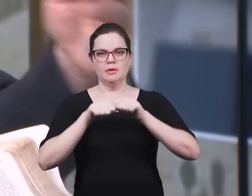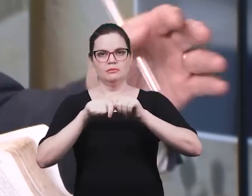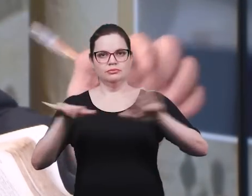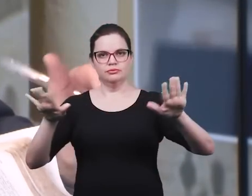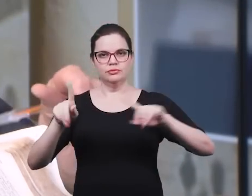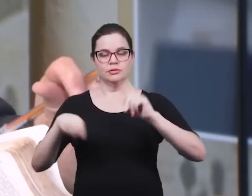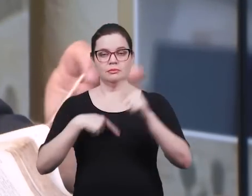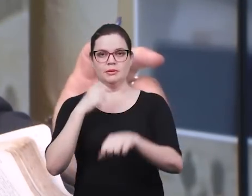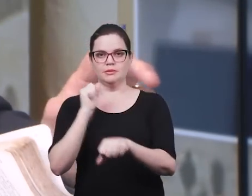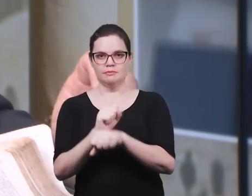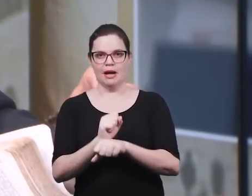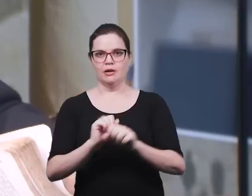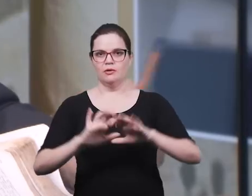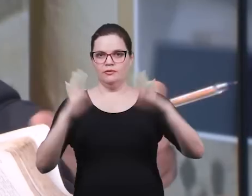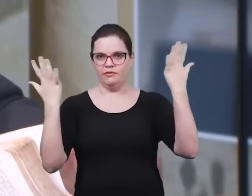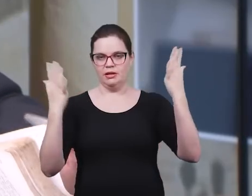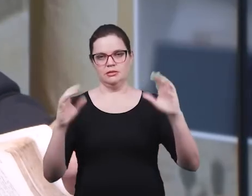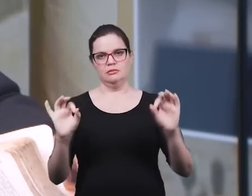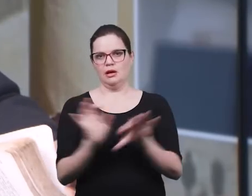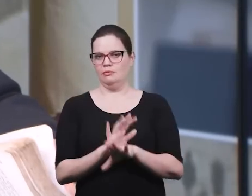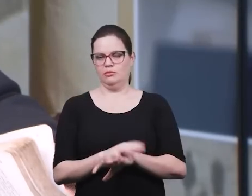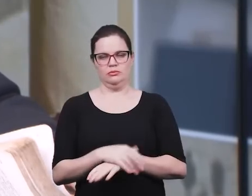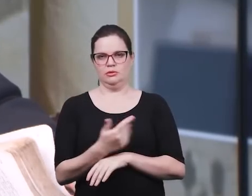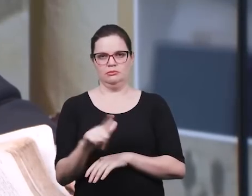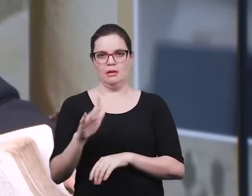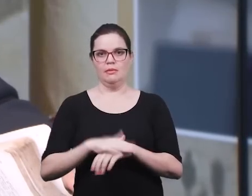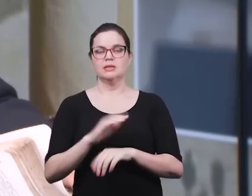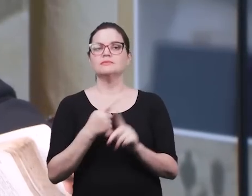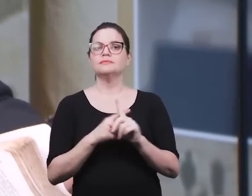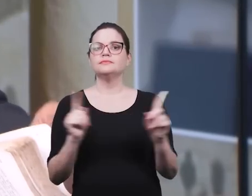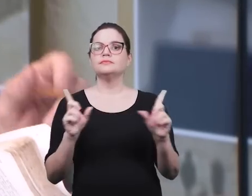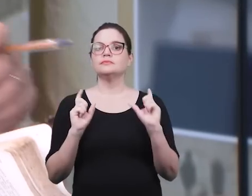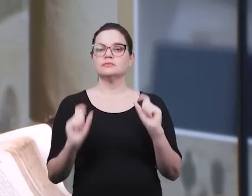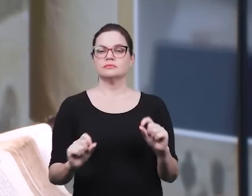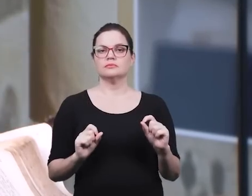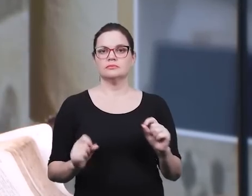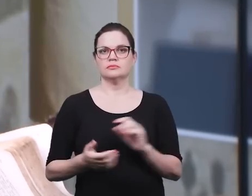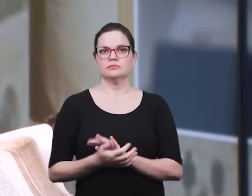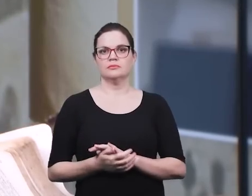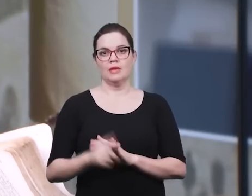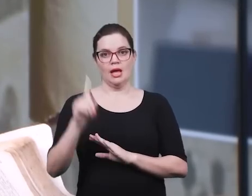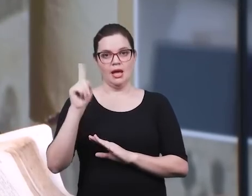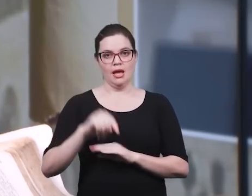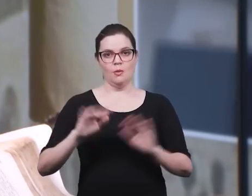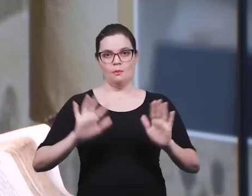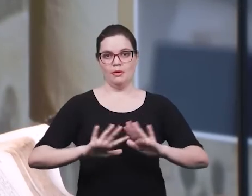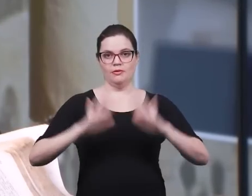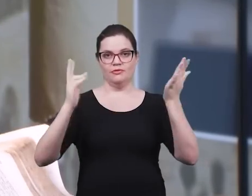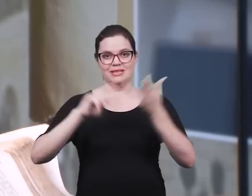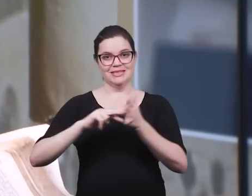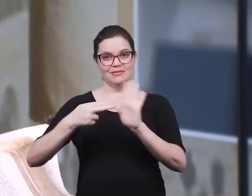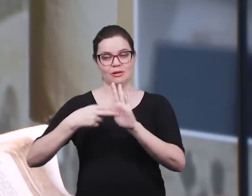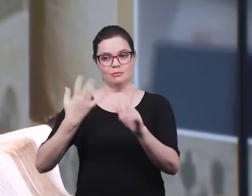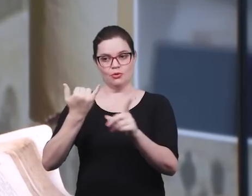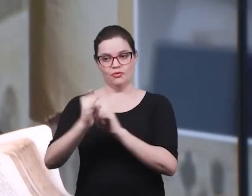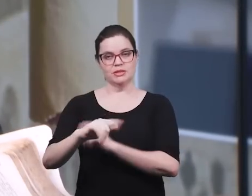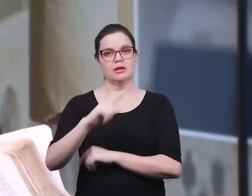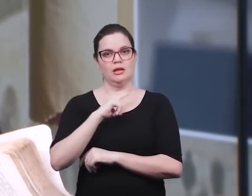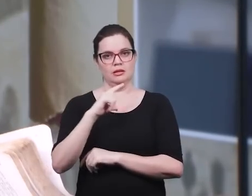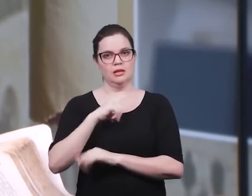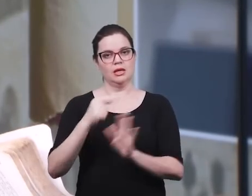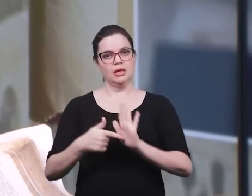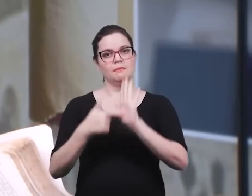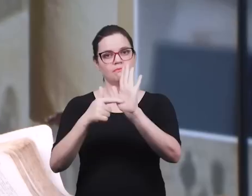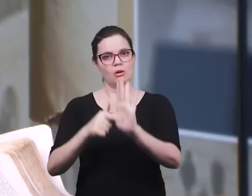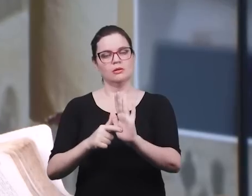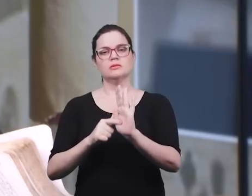dispersão, parou-se de festejar. Mas, como é uma festa profética e aponta